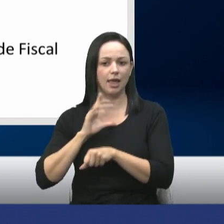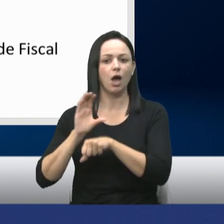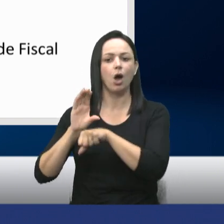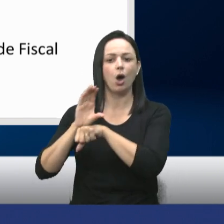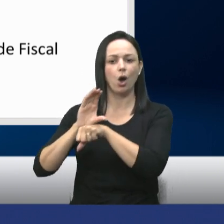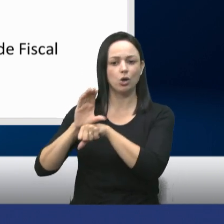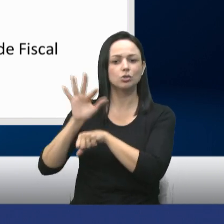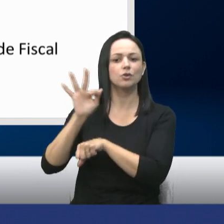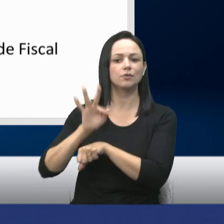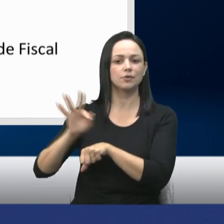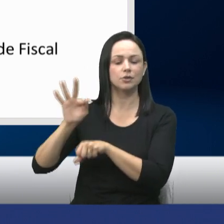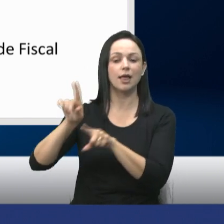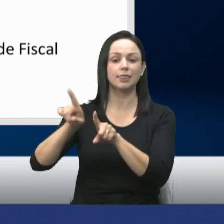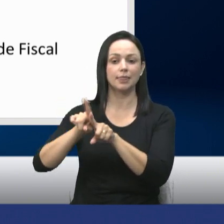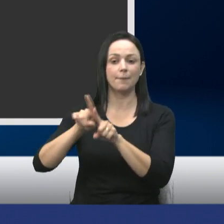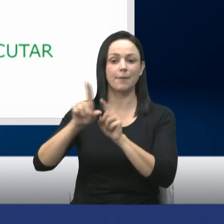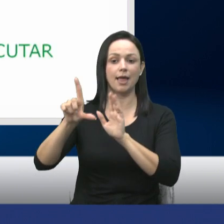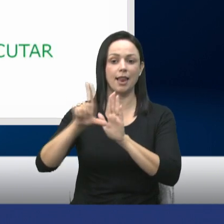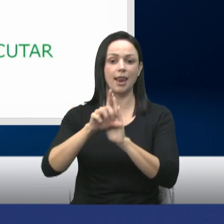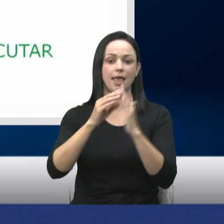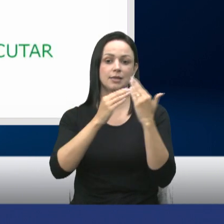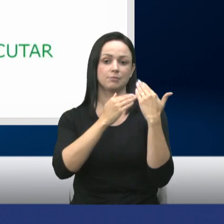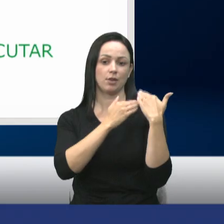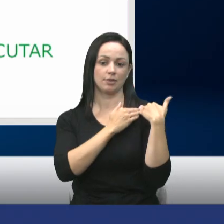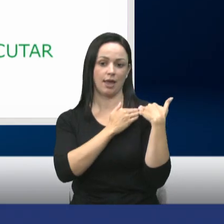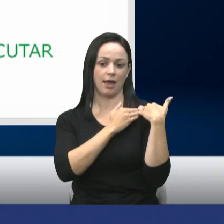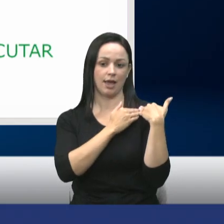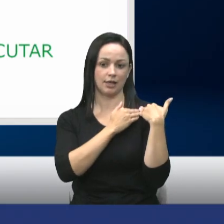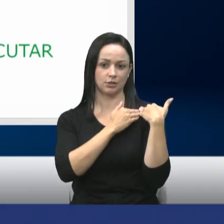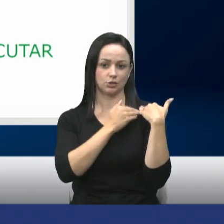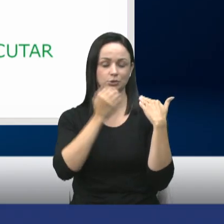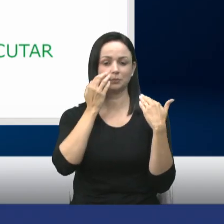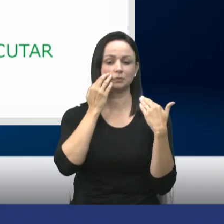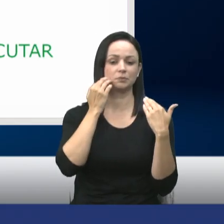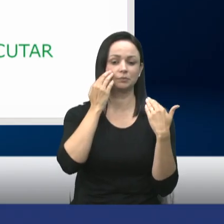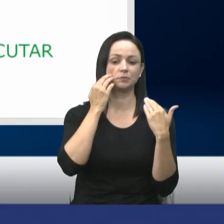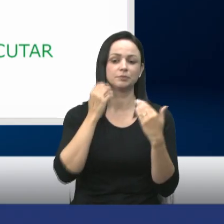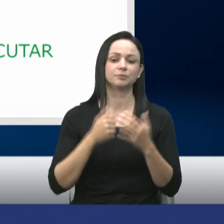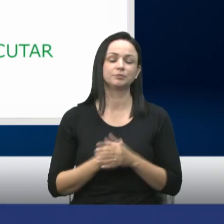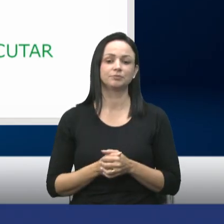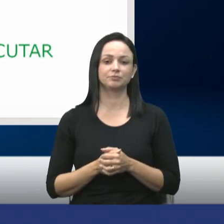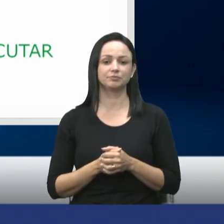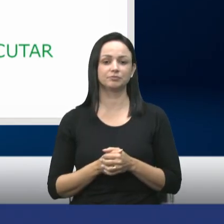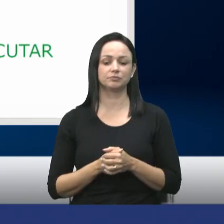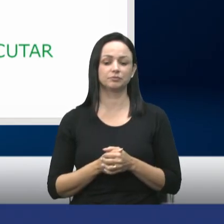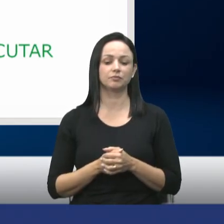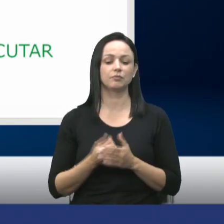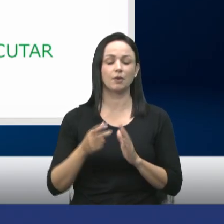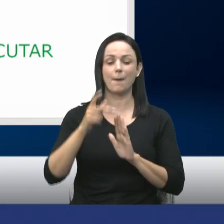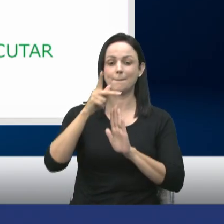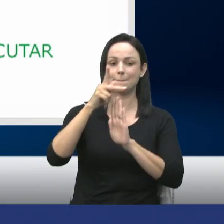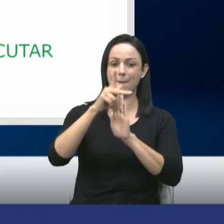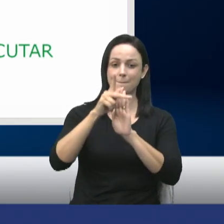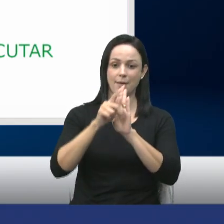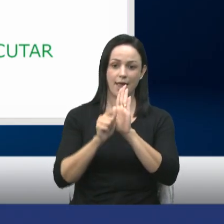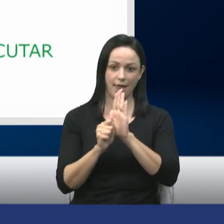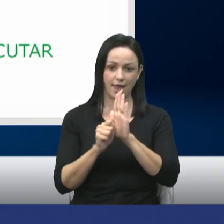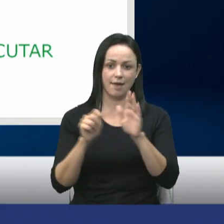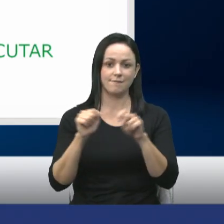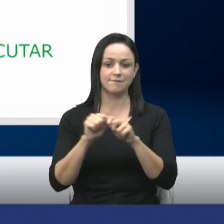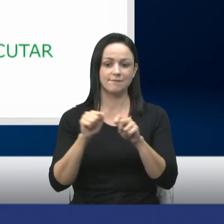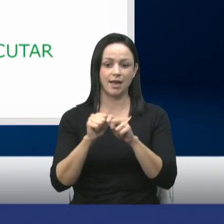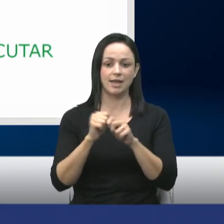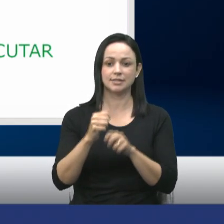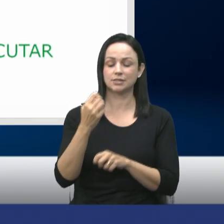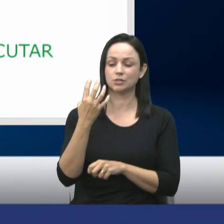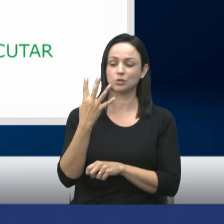de Responsabilidade Fiscal. Então, basicamente assim, o PPA a gente faz a cada 4